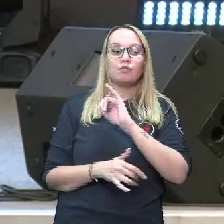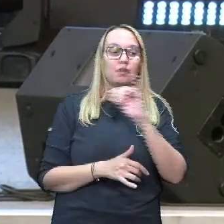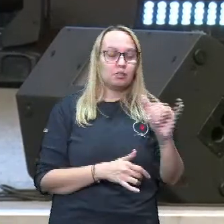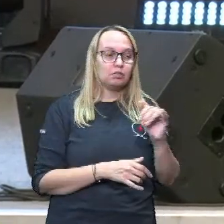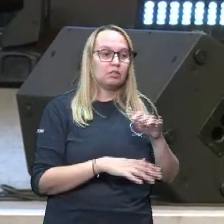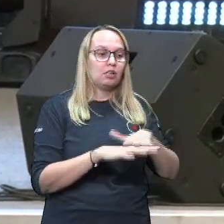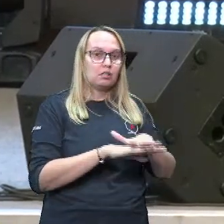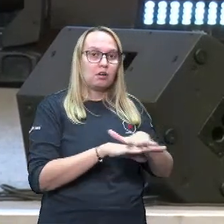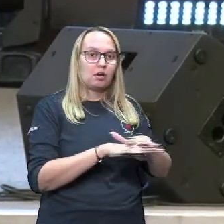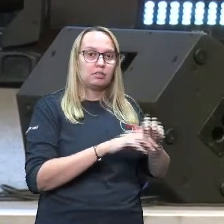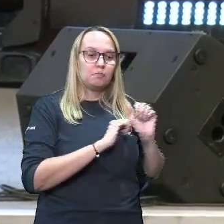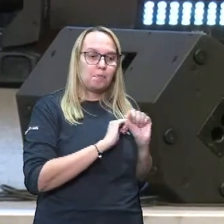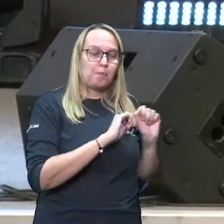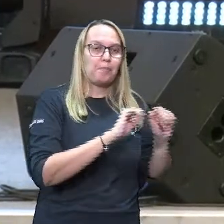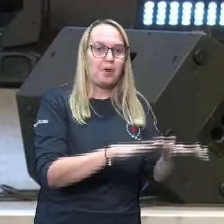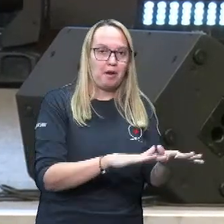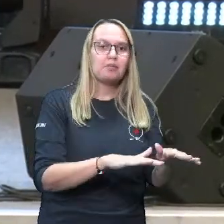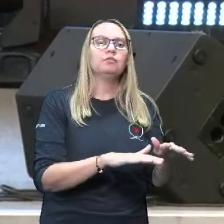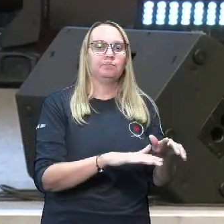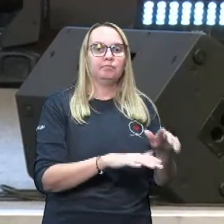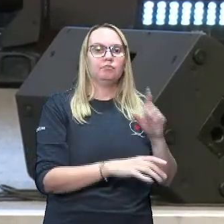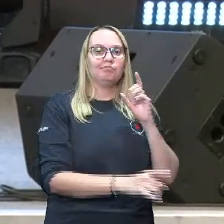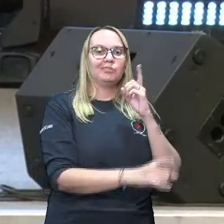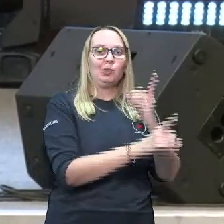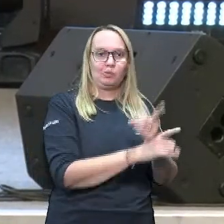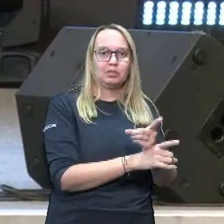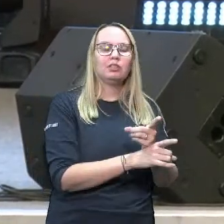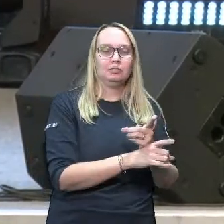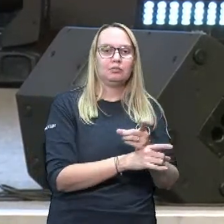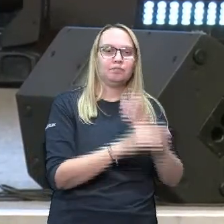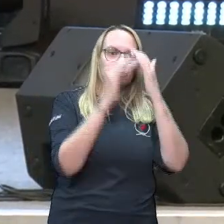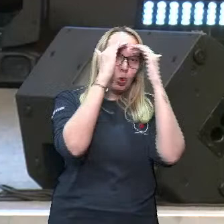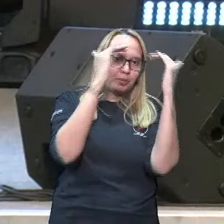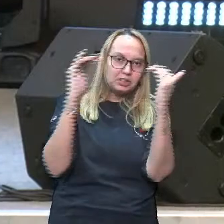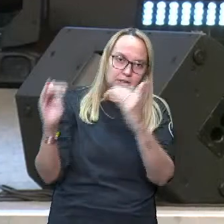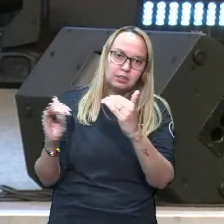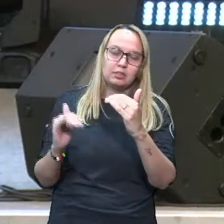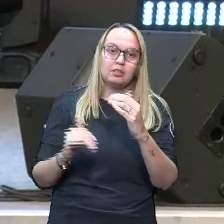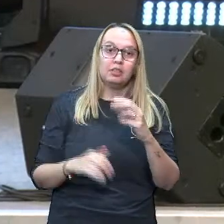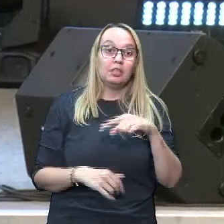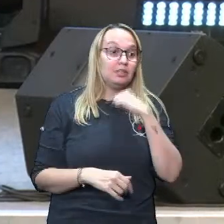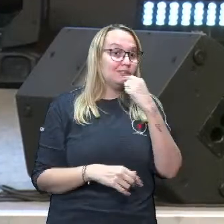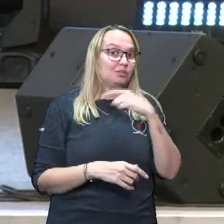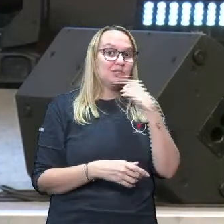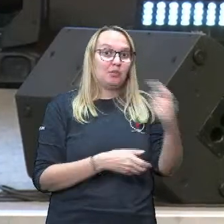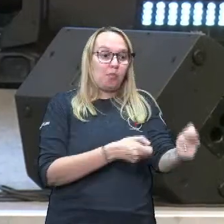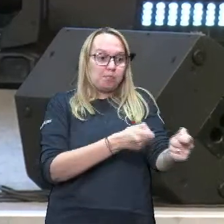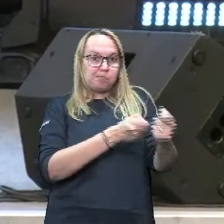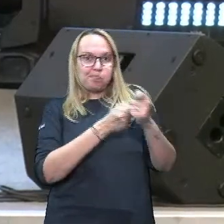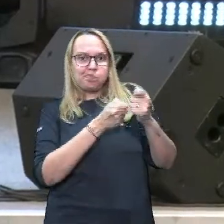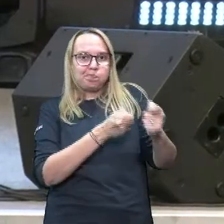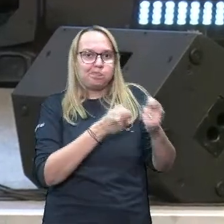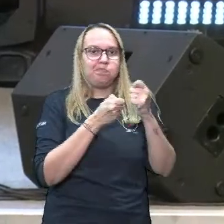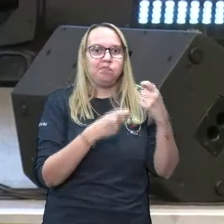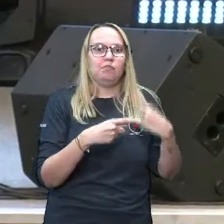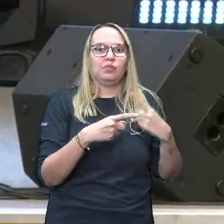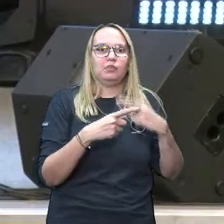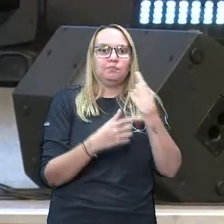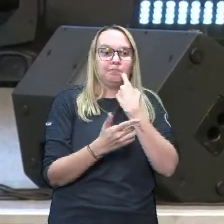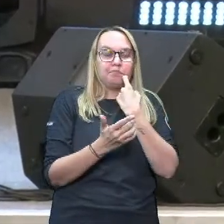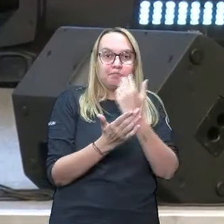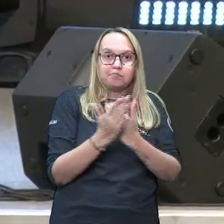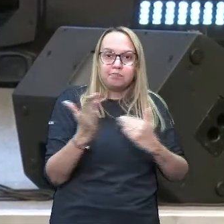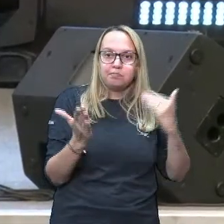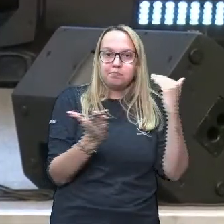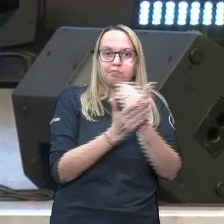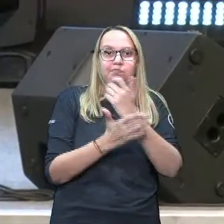rede do lado direito do barco e vocês encontrarão. Assim fizeram, e já não podiam puxar a rede, tão grande quantidade de peixes. E o discípulo,